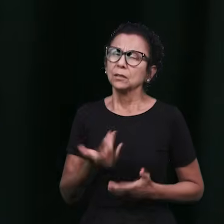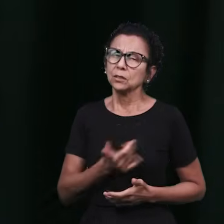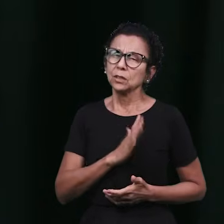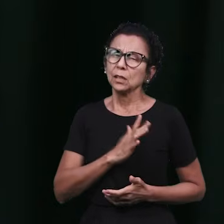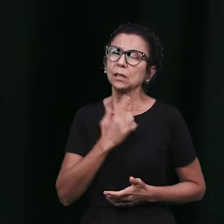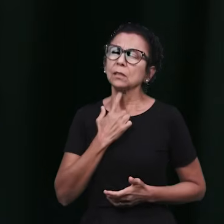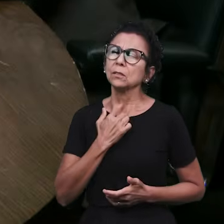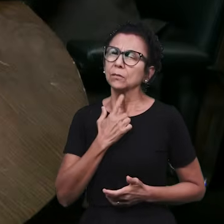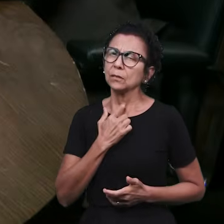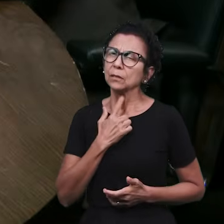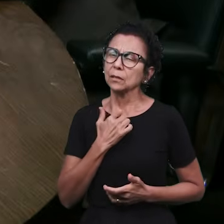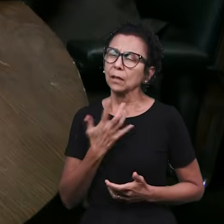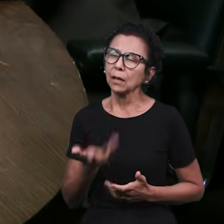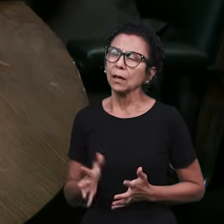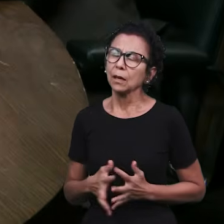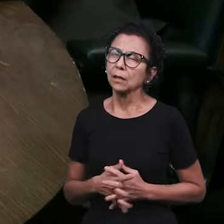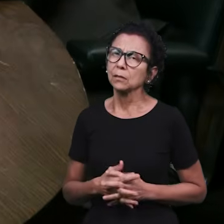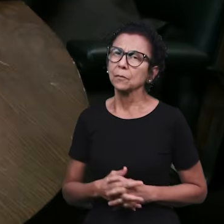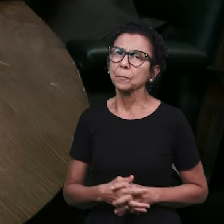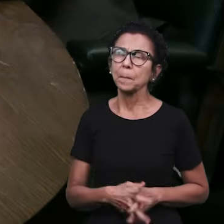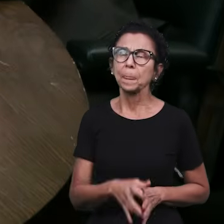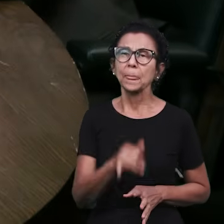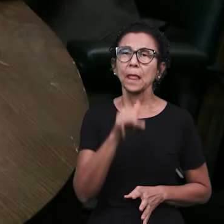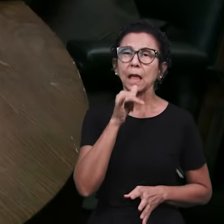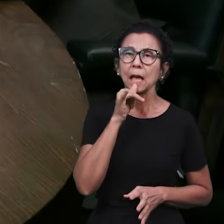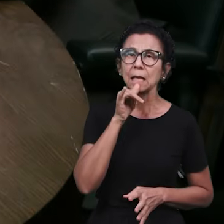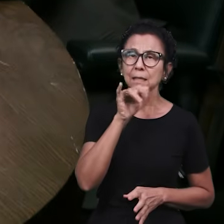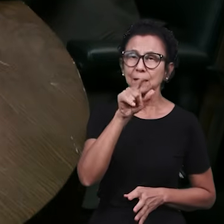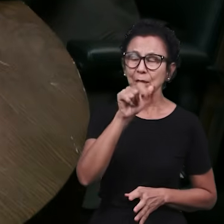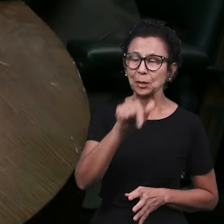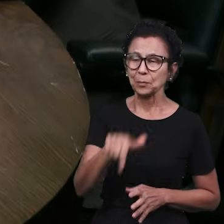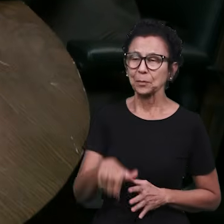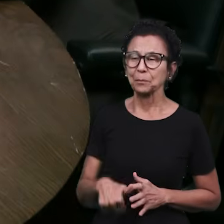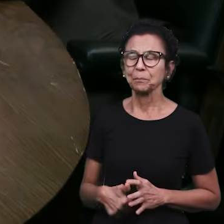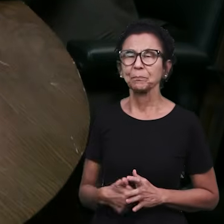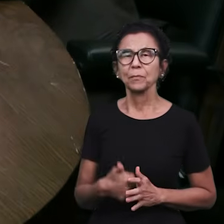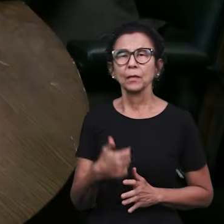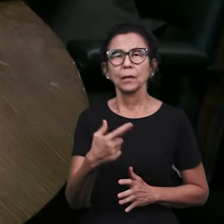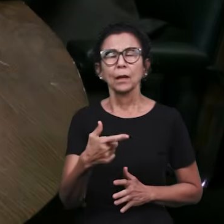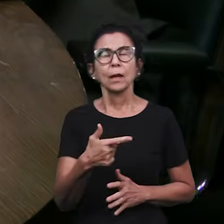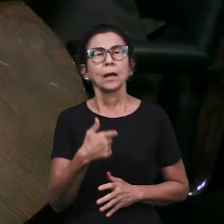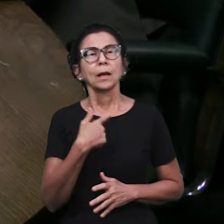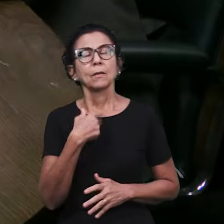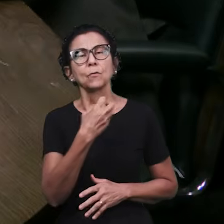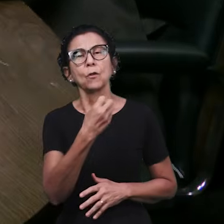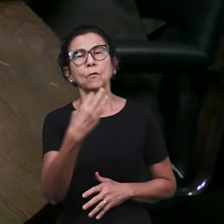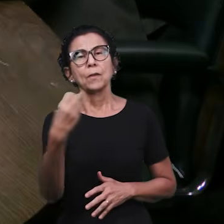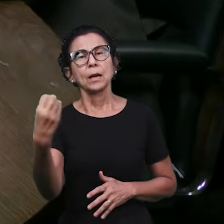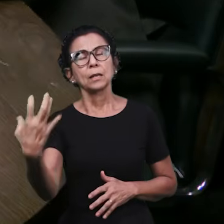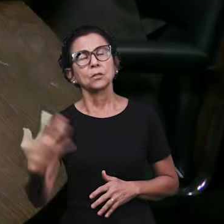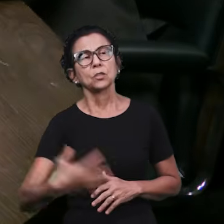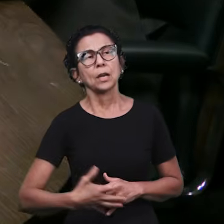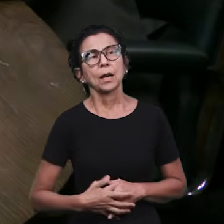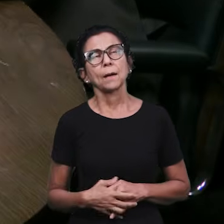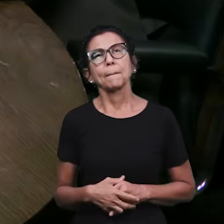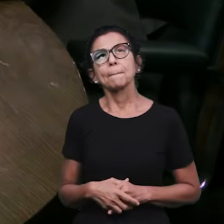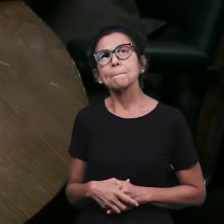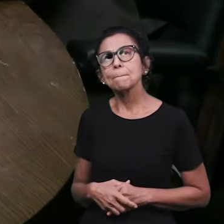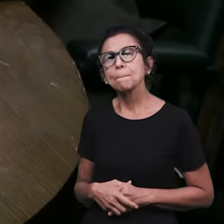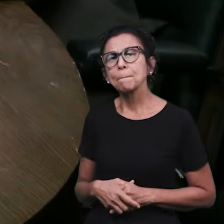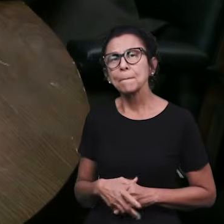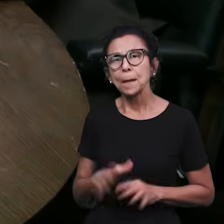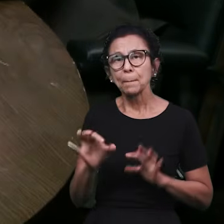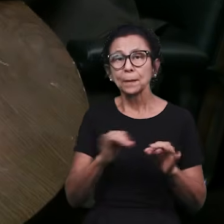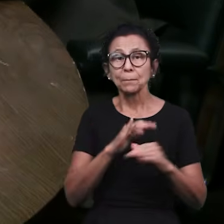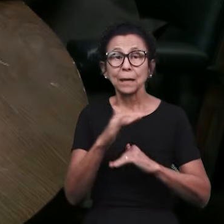tipo daquela pessoa que vai consultar, mas a mala está pronta, a é passagem está comprada, é, aí depois,